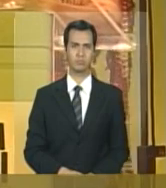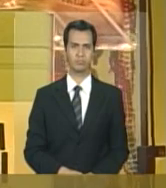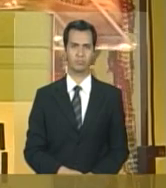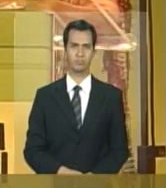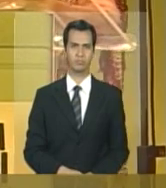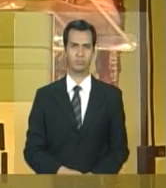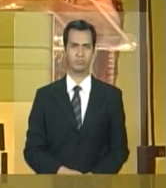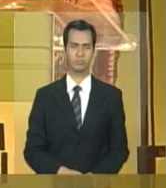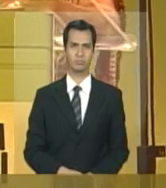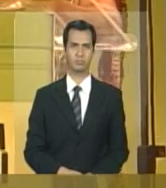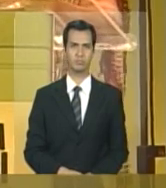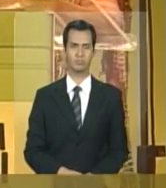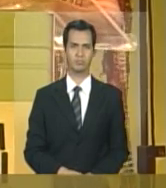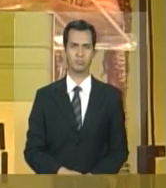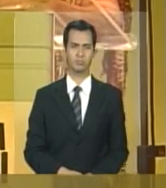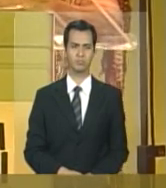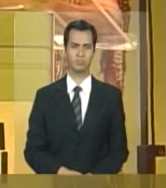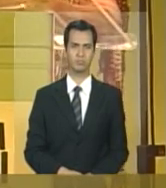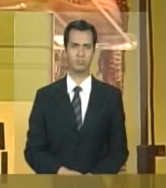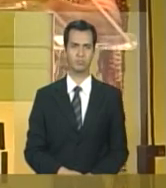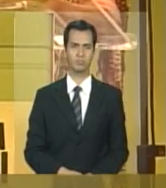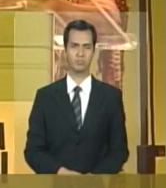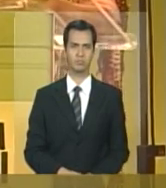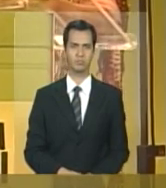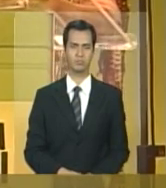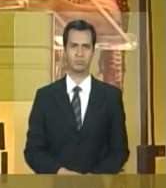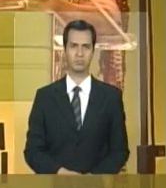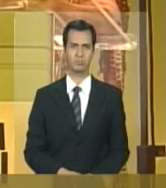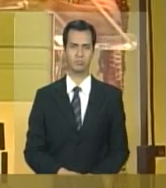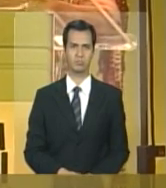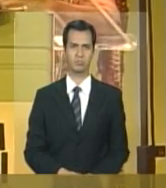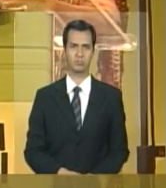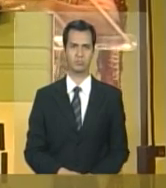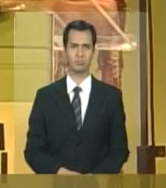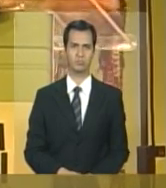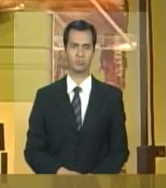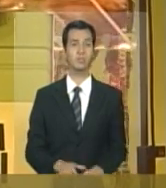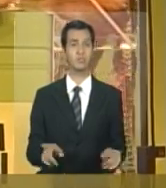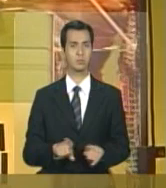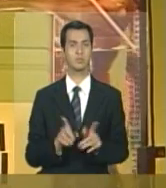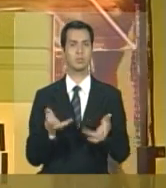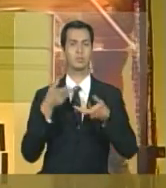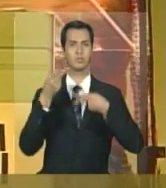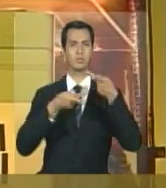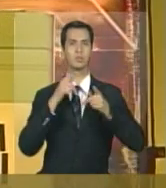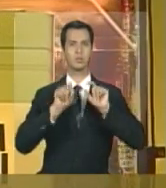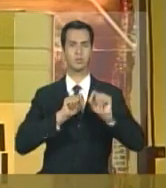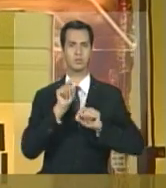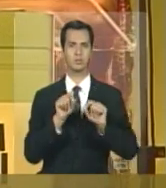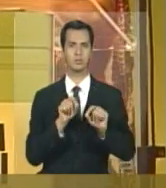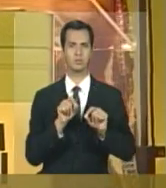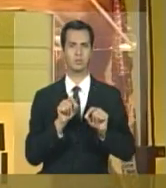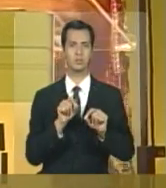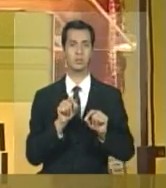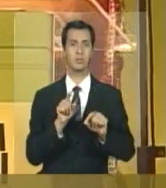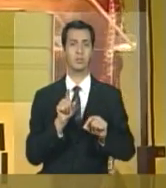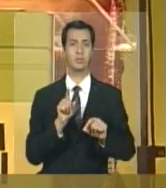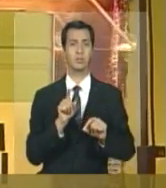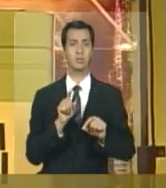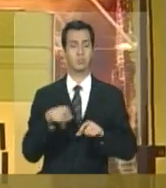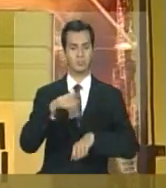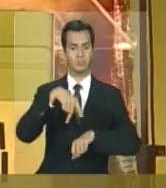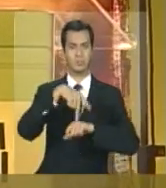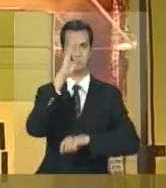Quero também dizer que é importante demais para nós colocarmos no centro da agenda do nosso